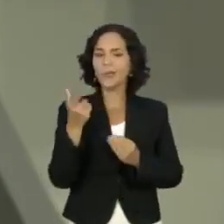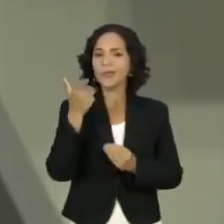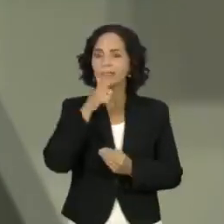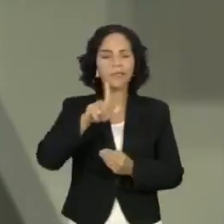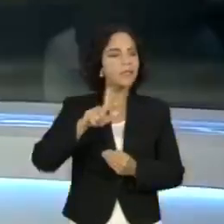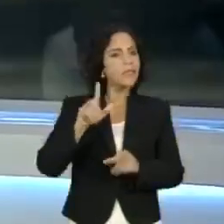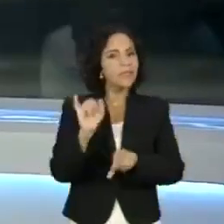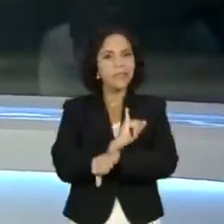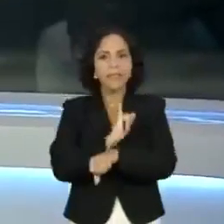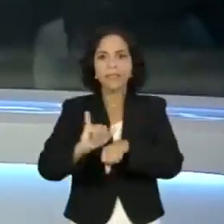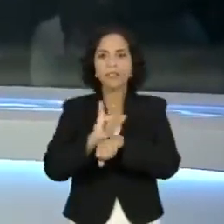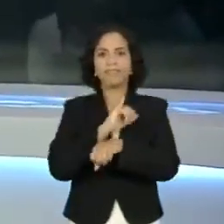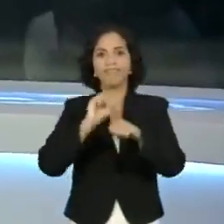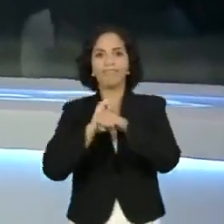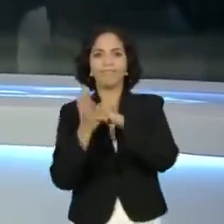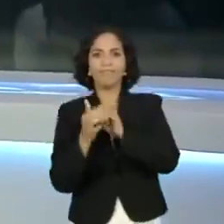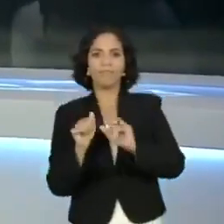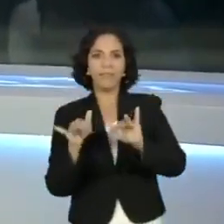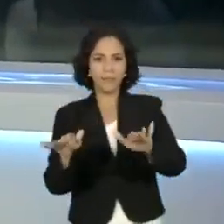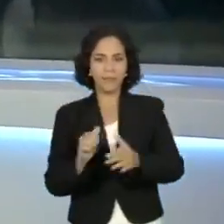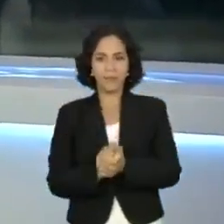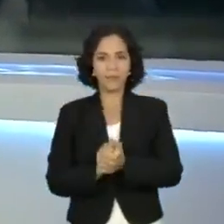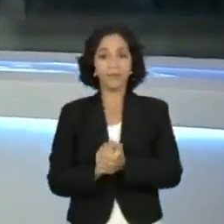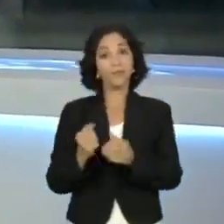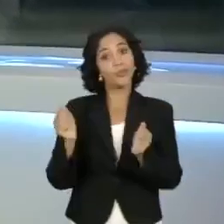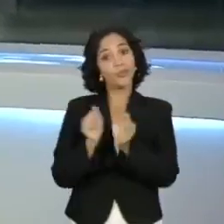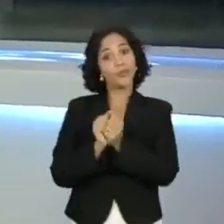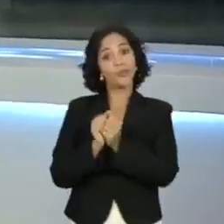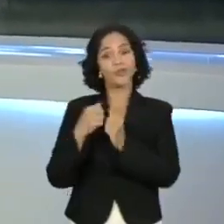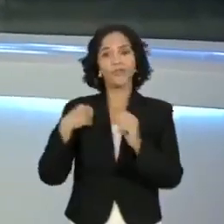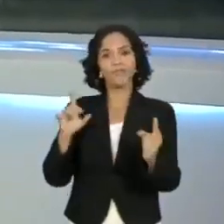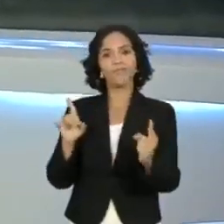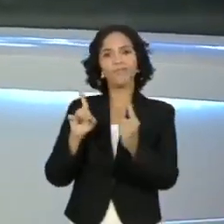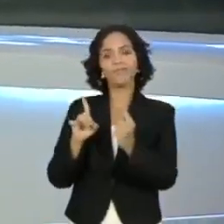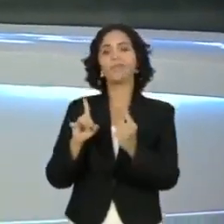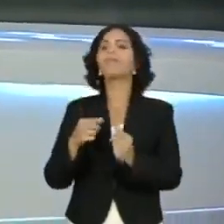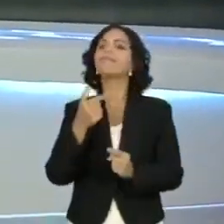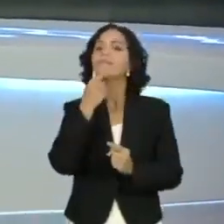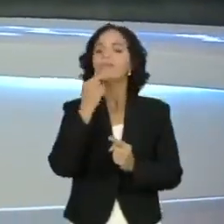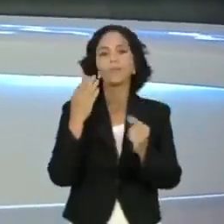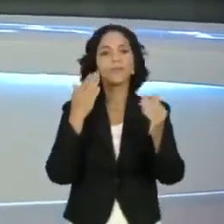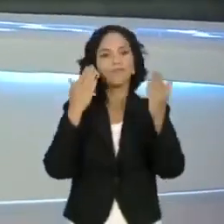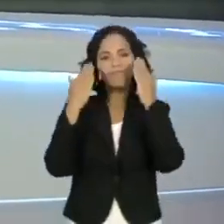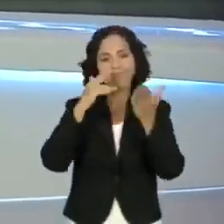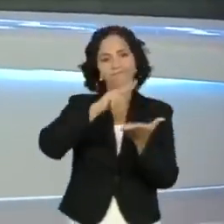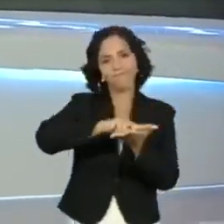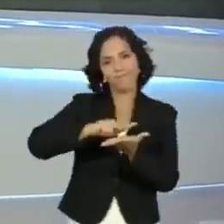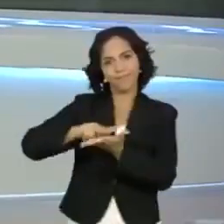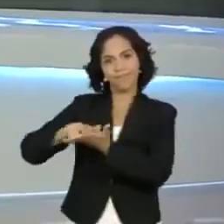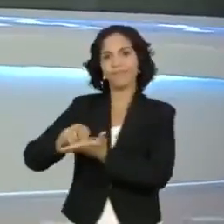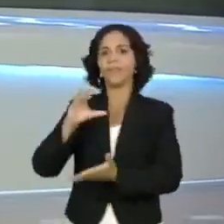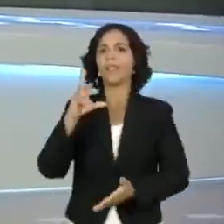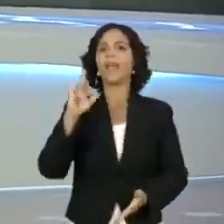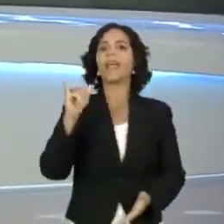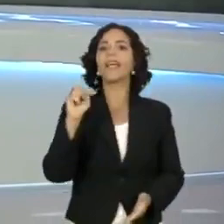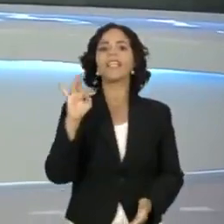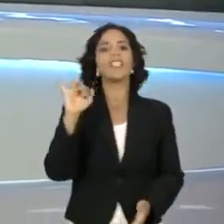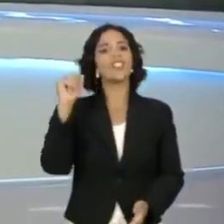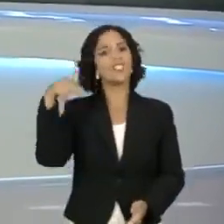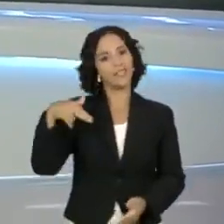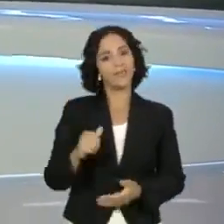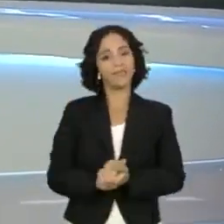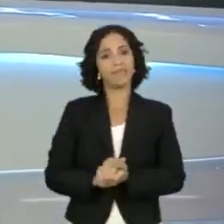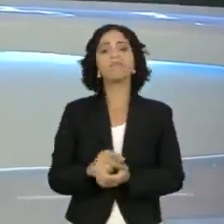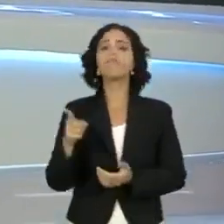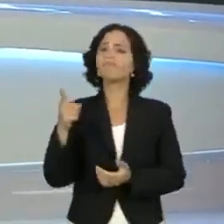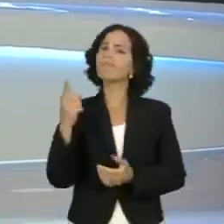da pandemia. Quem me acompanha é o psicanalista Christian Dunker. Ele faz uma ressalva importante. O ano nos